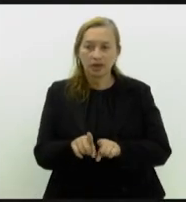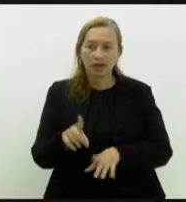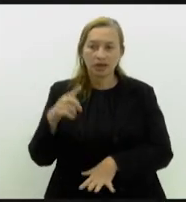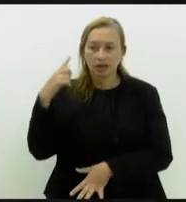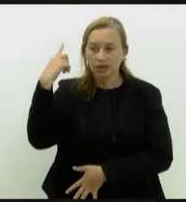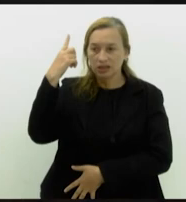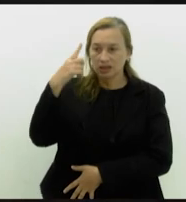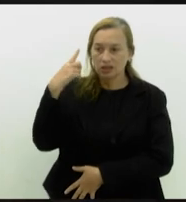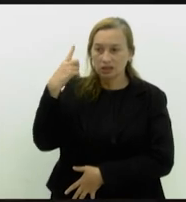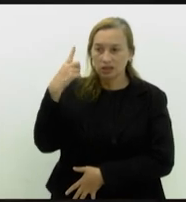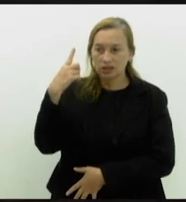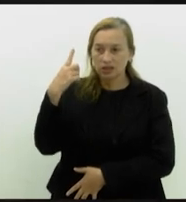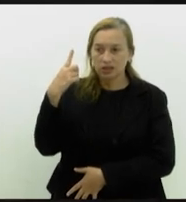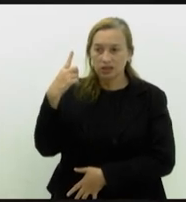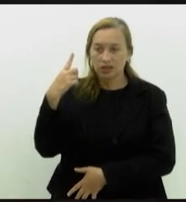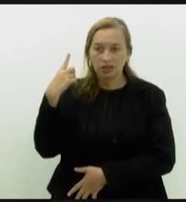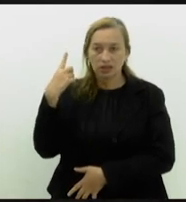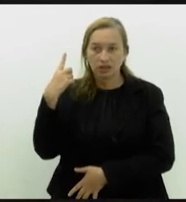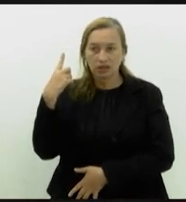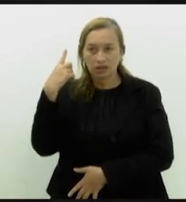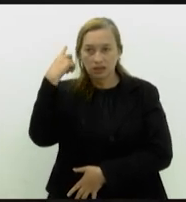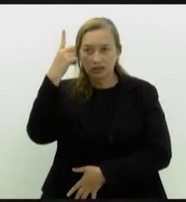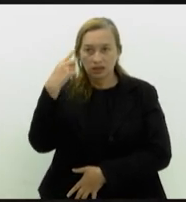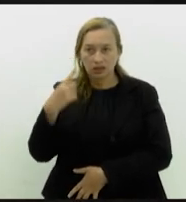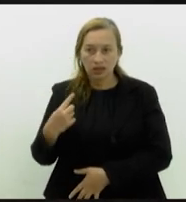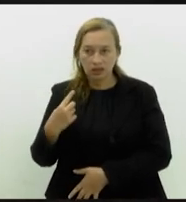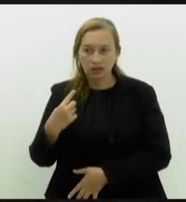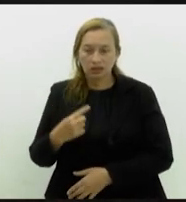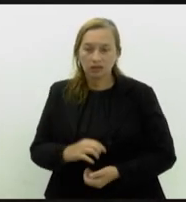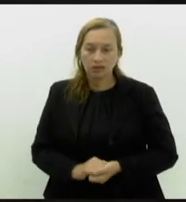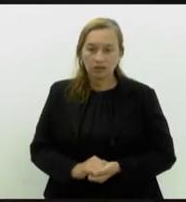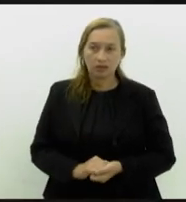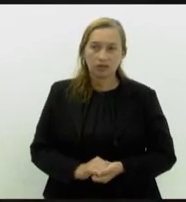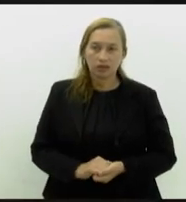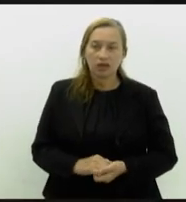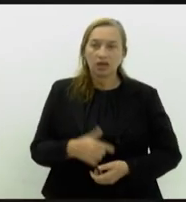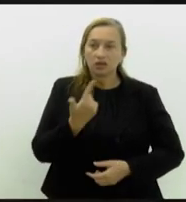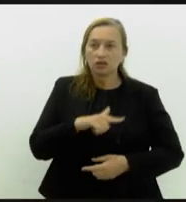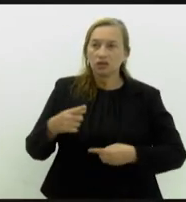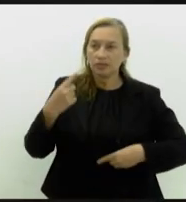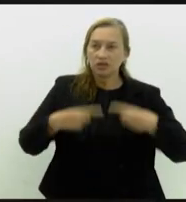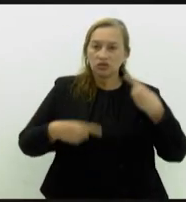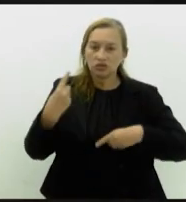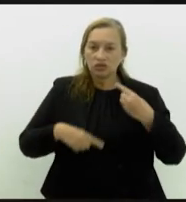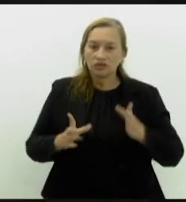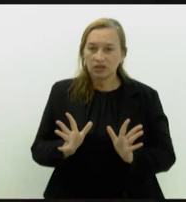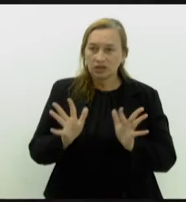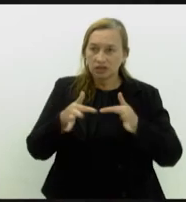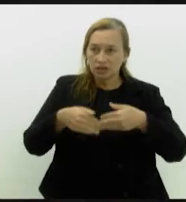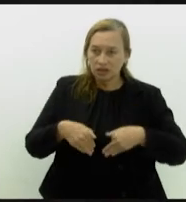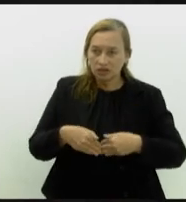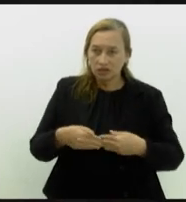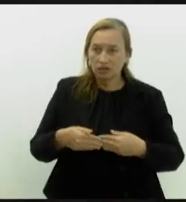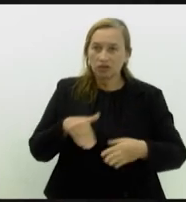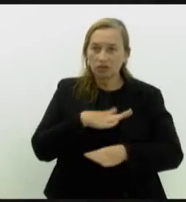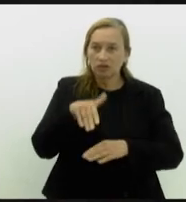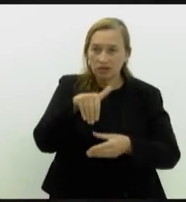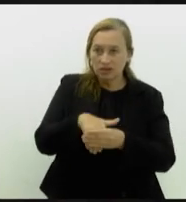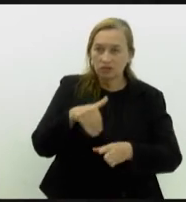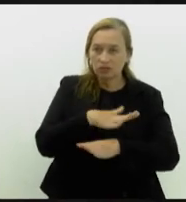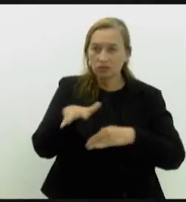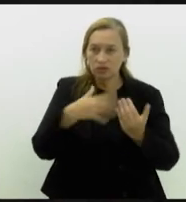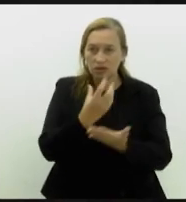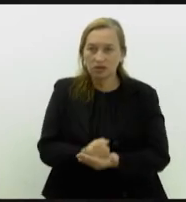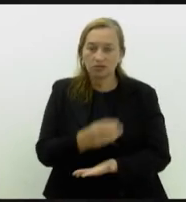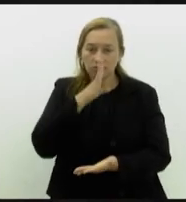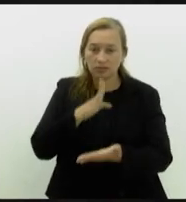Não, não votou ainda não. Não havendo mais quem queira discutir, encerrada a discussão. Em votação, os senhores que aprovam permaneçam como